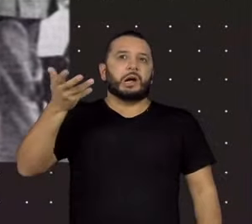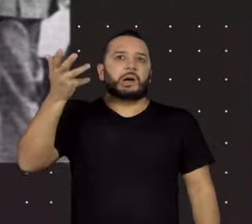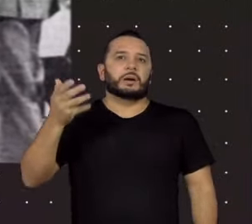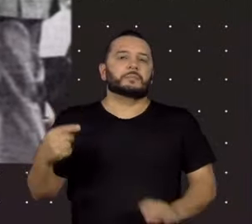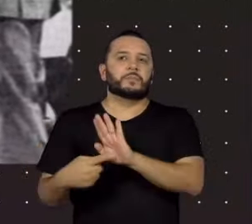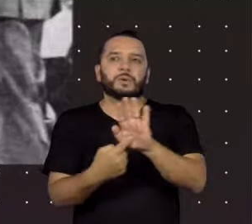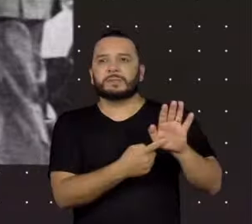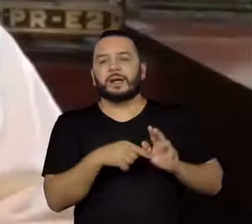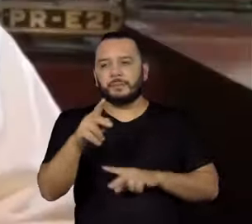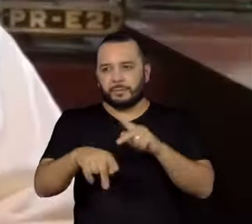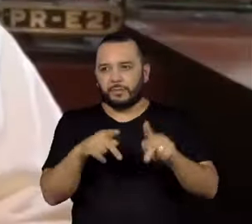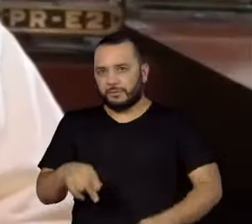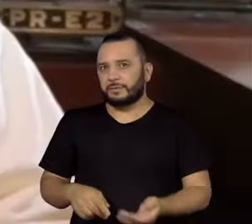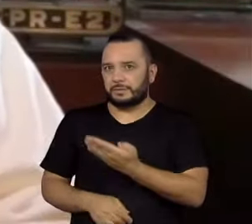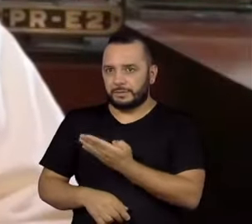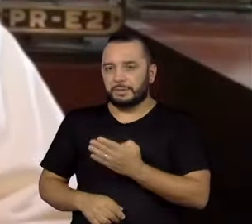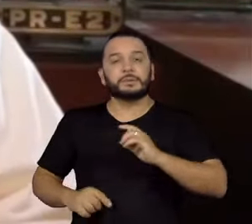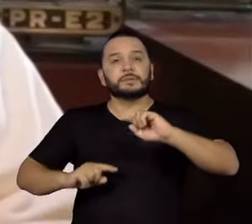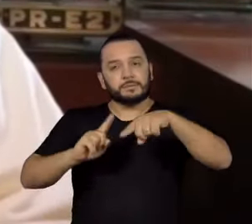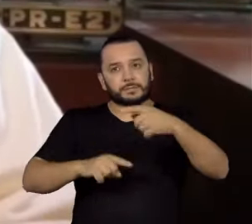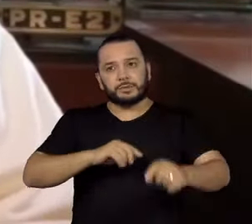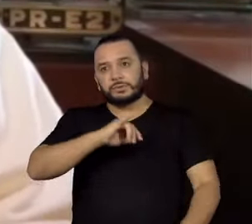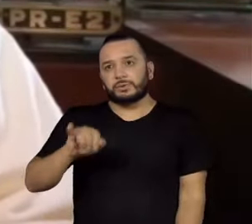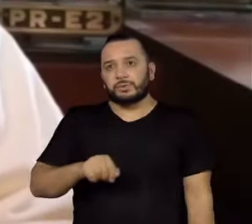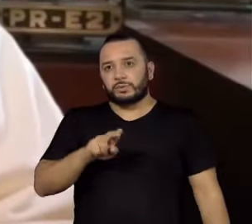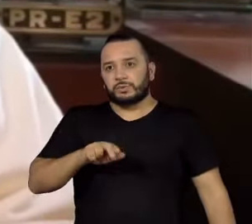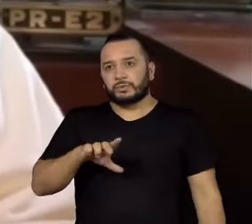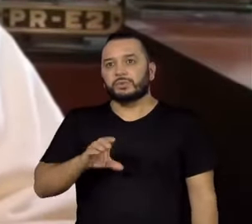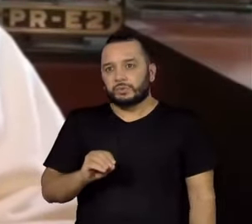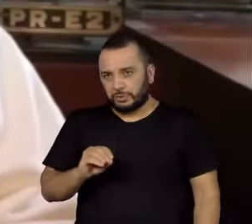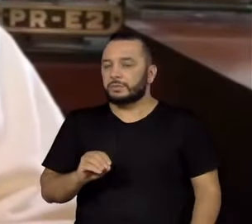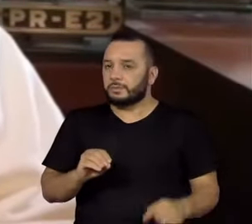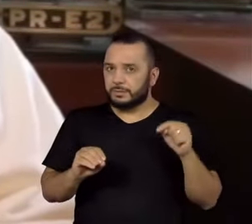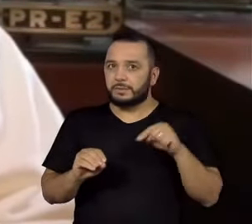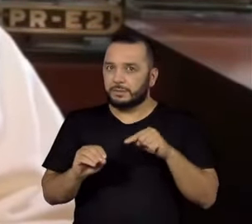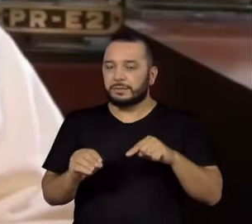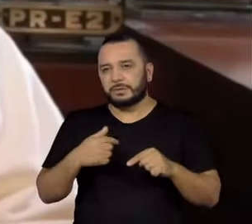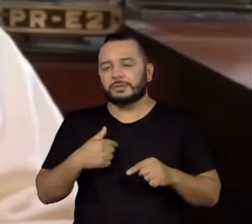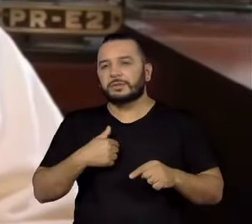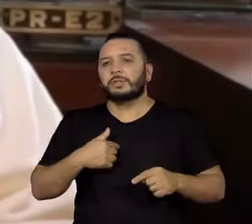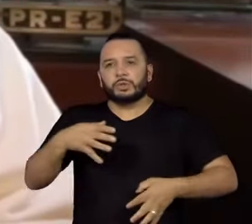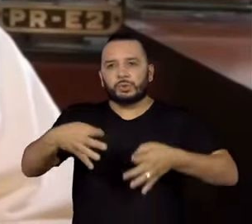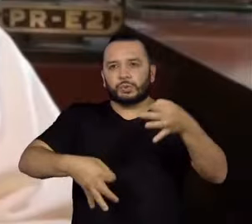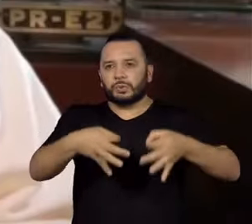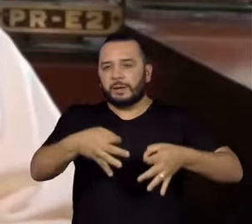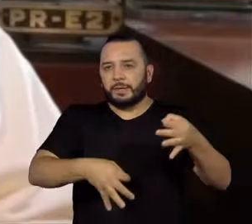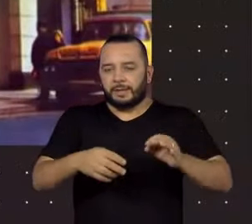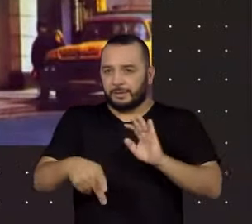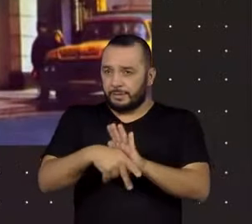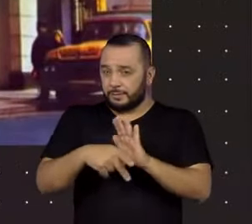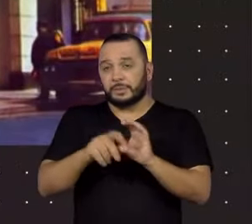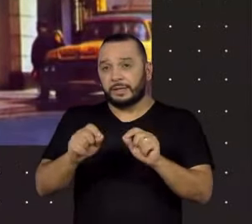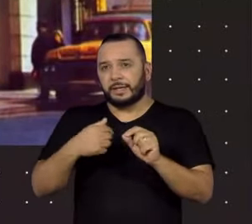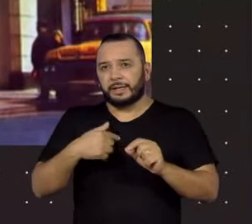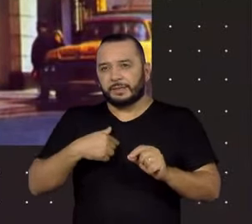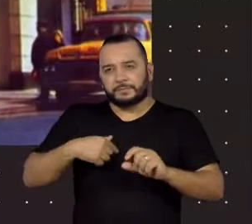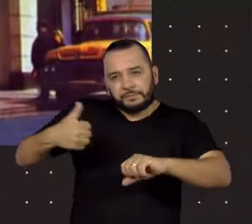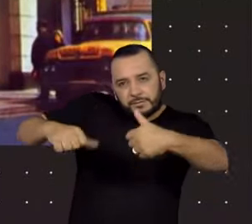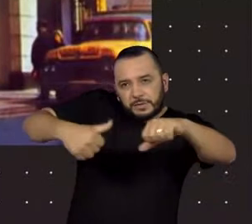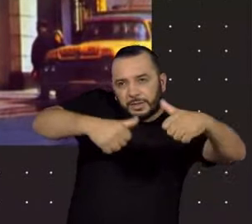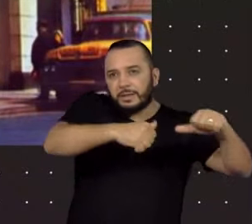popular. A partir daí, o Júlio passou a fazer parte do júri dos festivais que eu produzi, inclusive